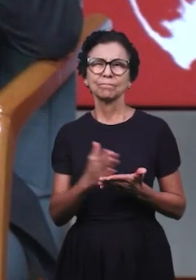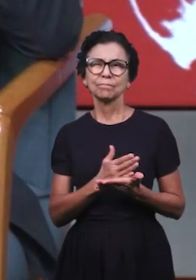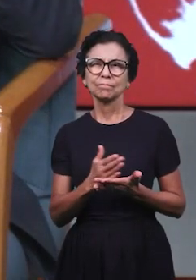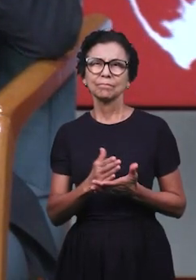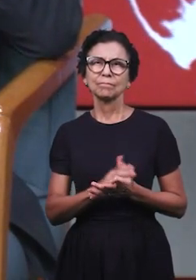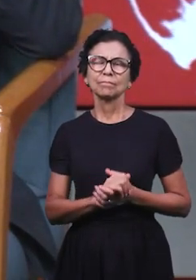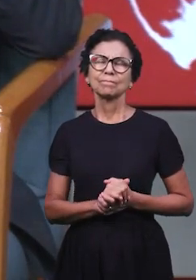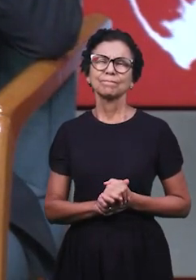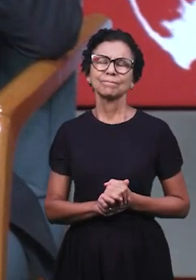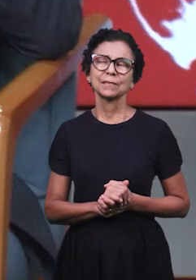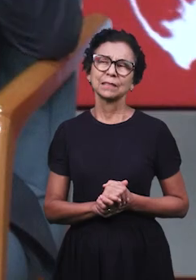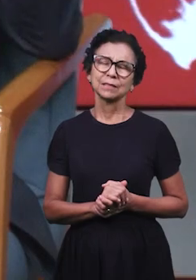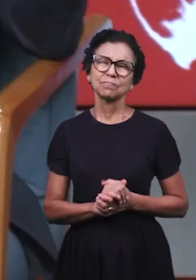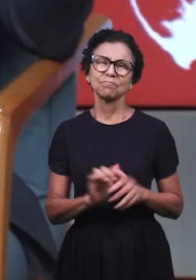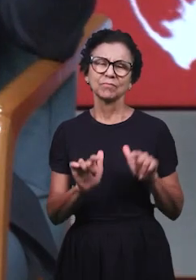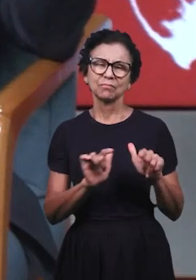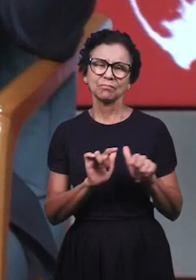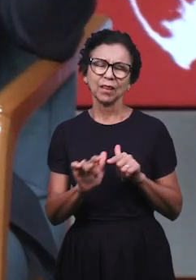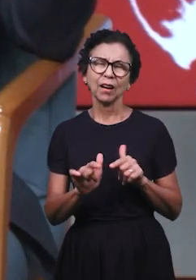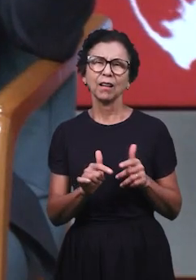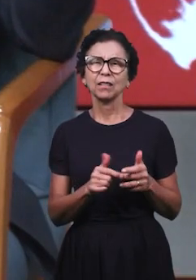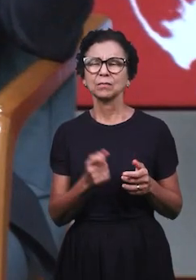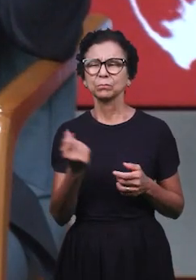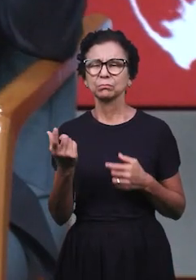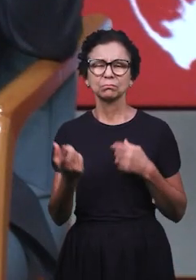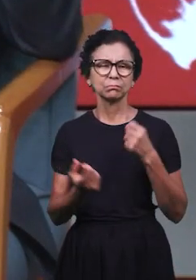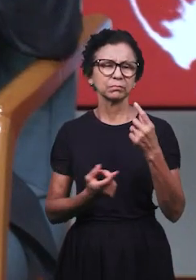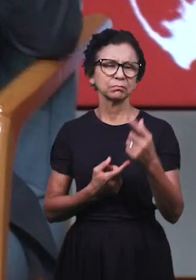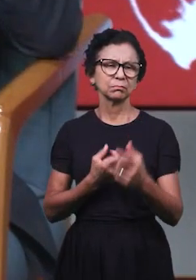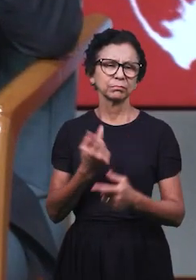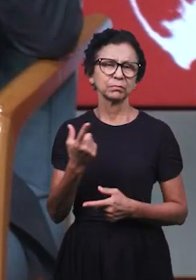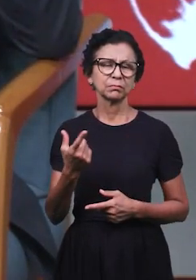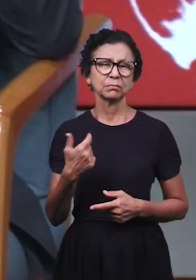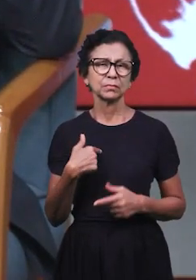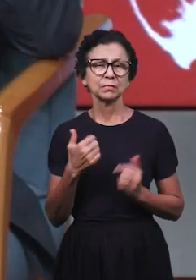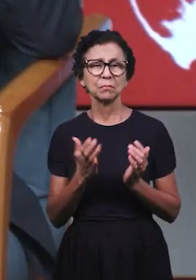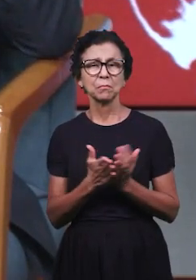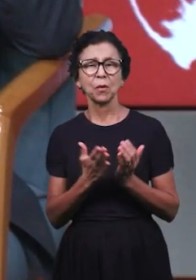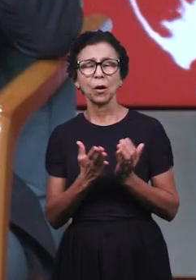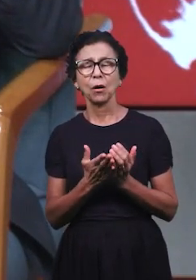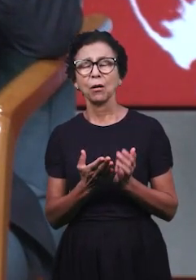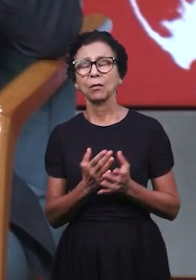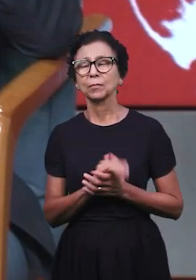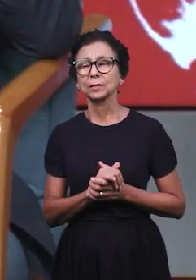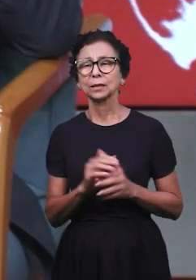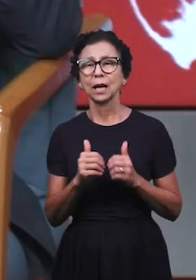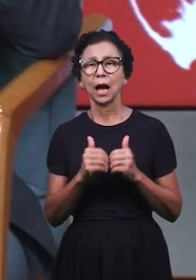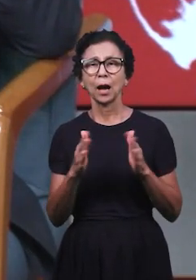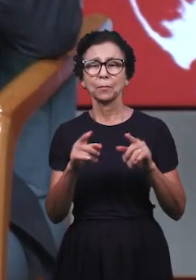queria abrir um consultório, mas eu não tinha onde, pobre, aquela coisa toda, não tinha recurso.